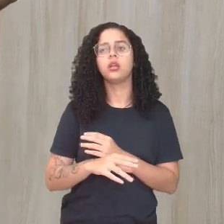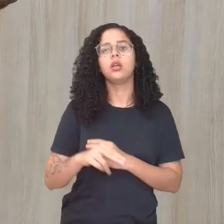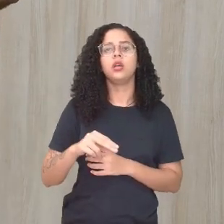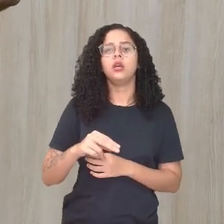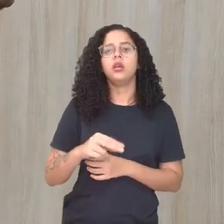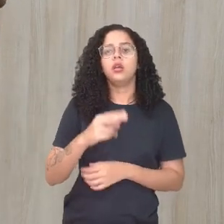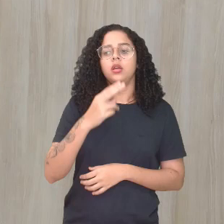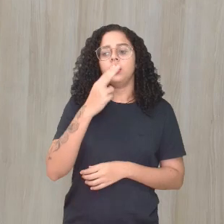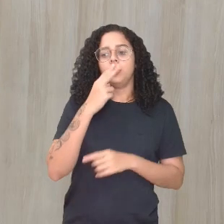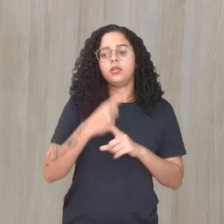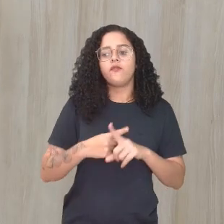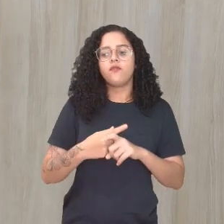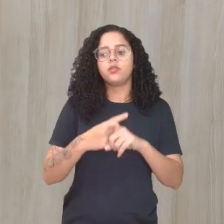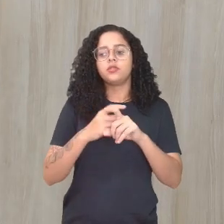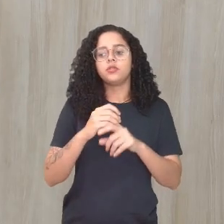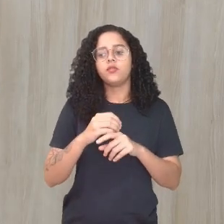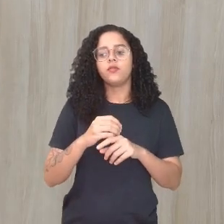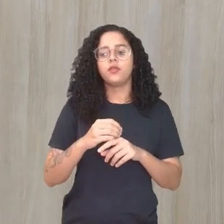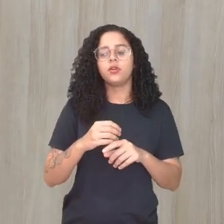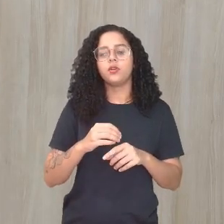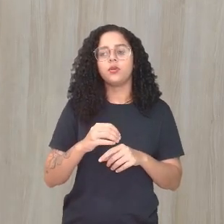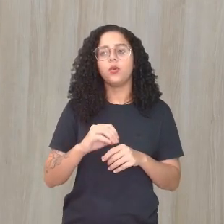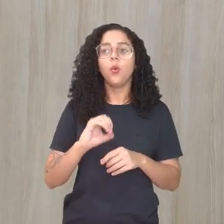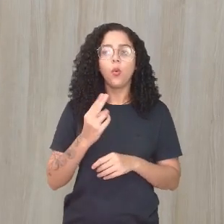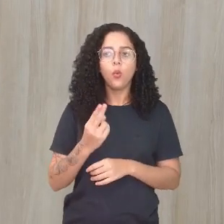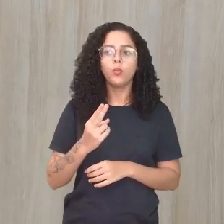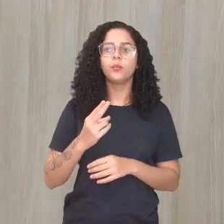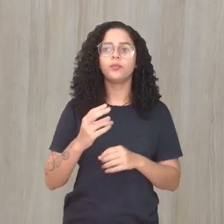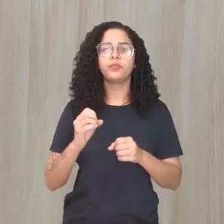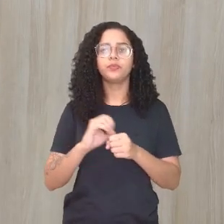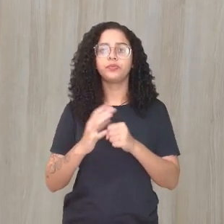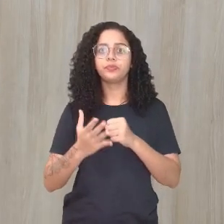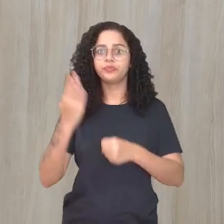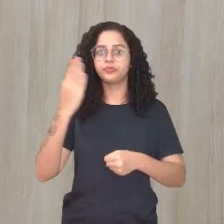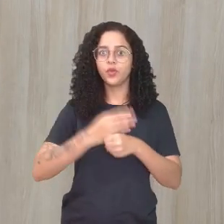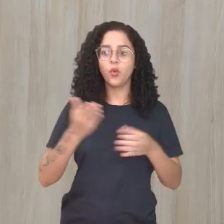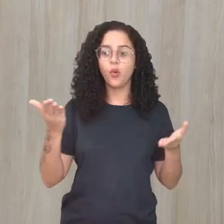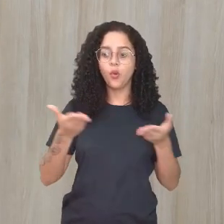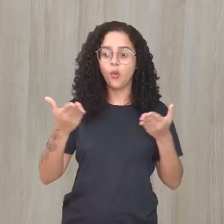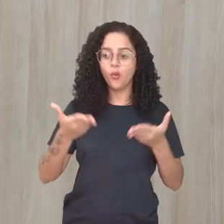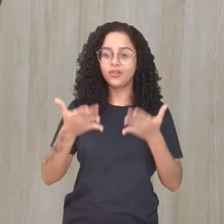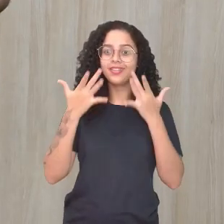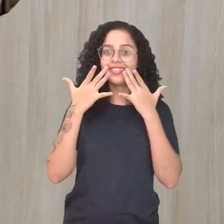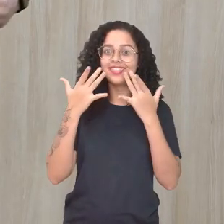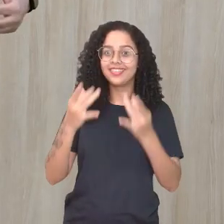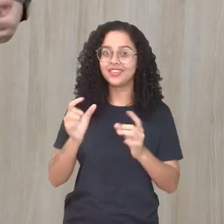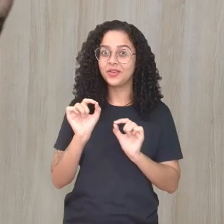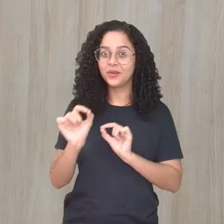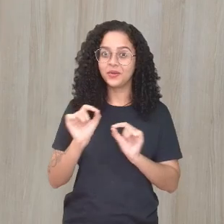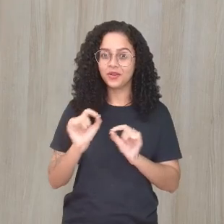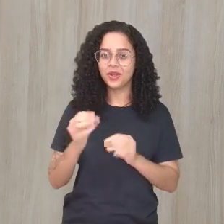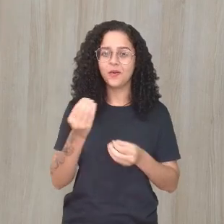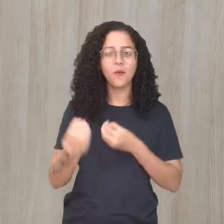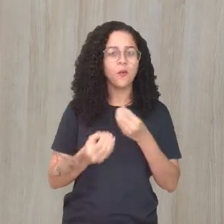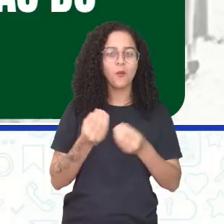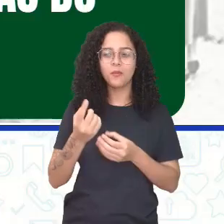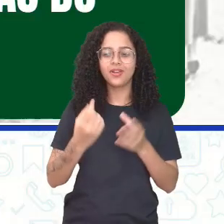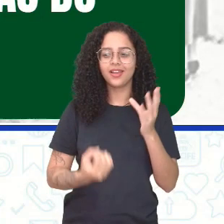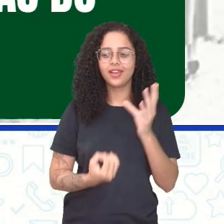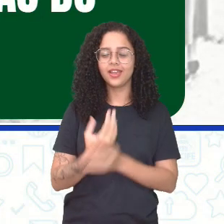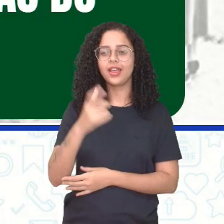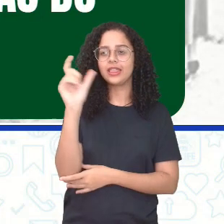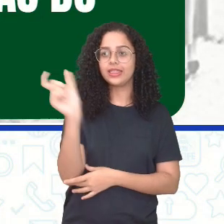nazifascistas, né, ou regimes fascistas. E a gente hoje vai se concentrar em tentar entender como é que ele se instalou